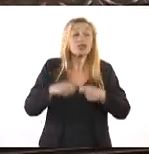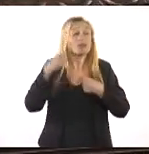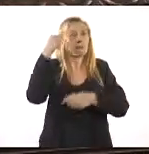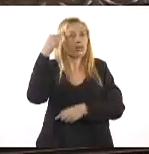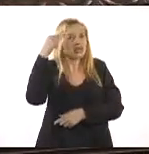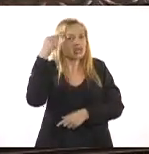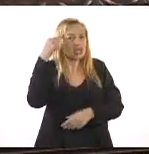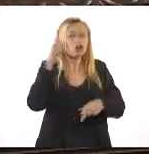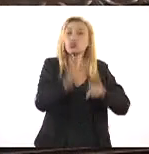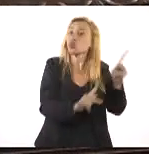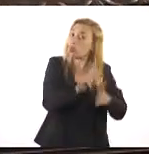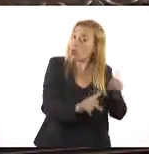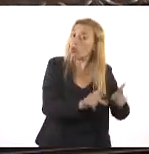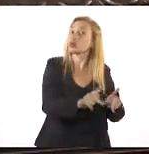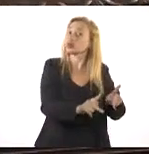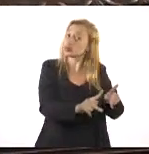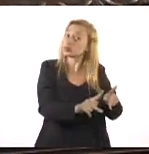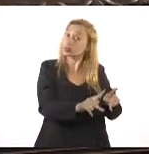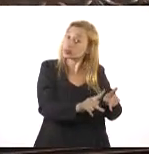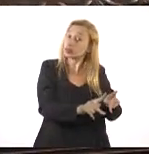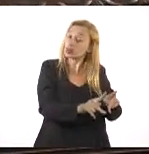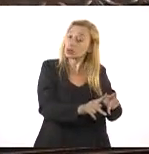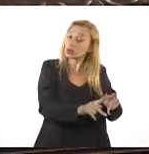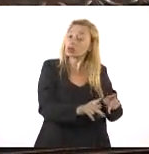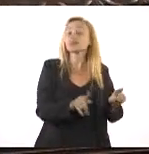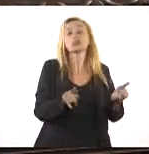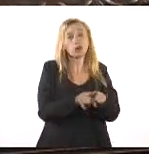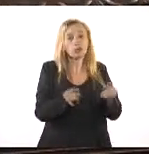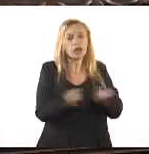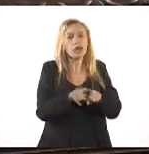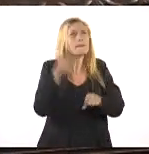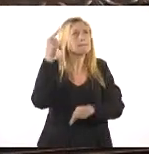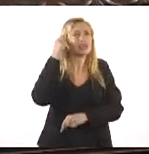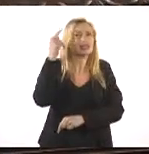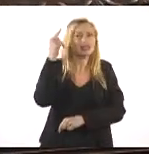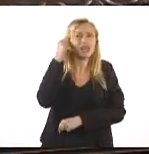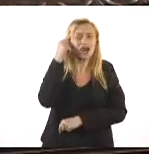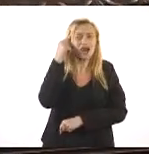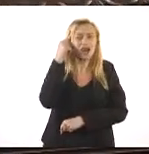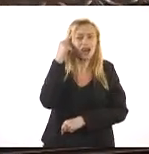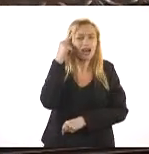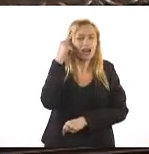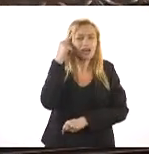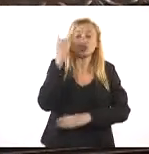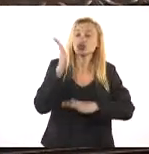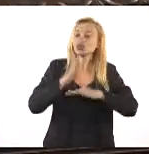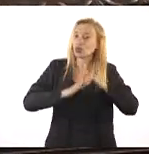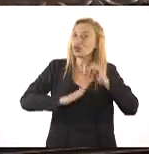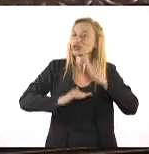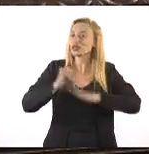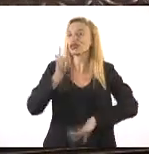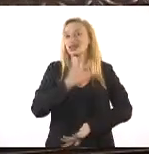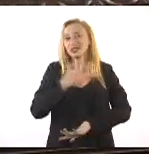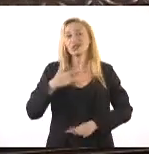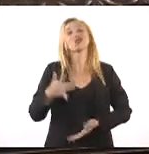pensar na população e temos que pensar nos profissionais de